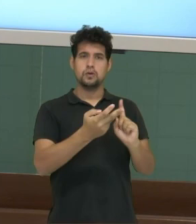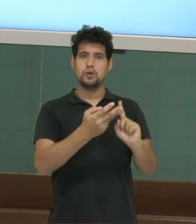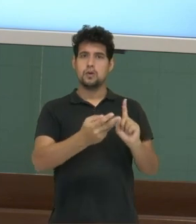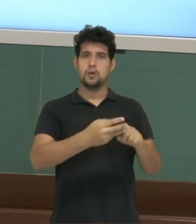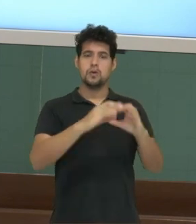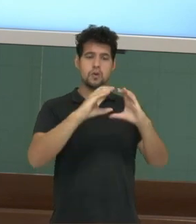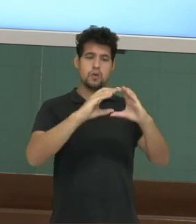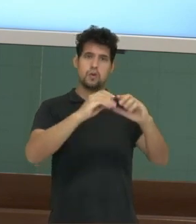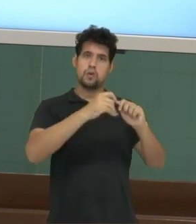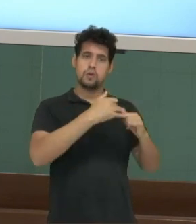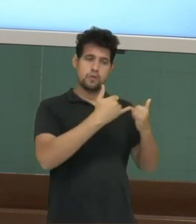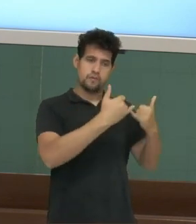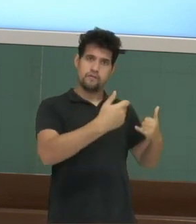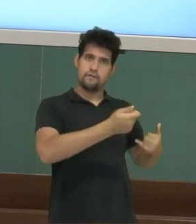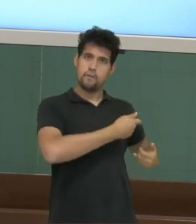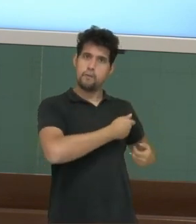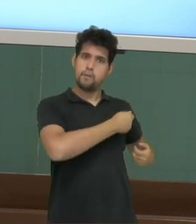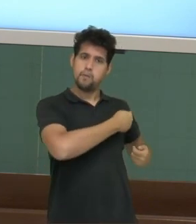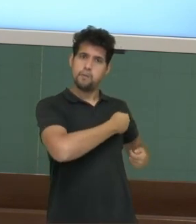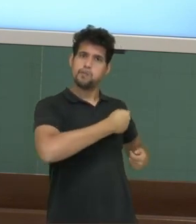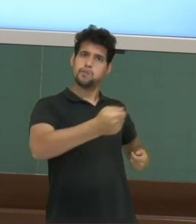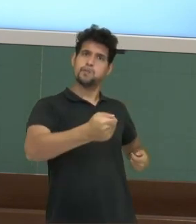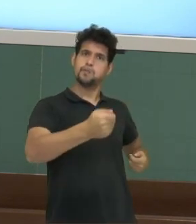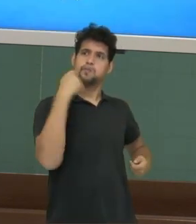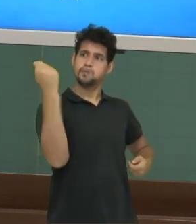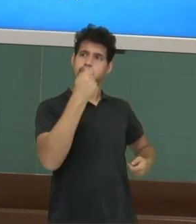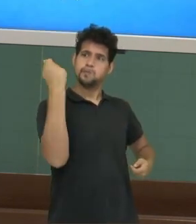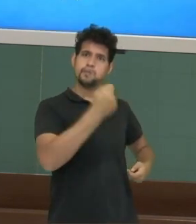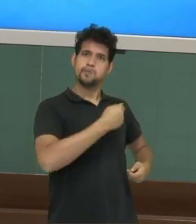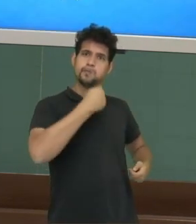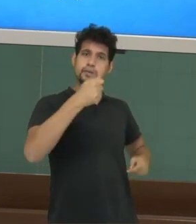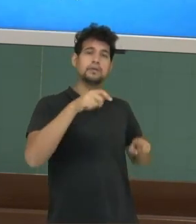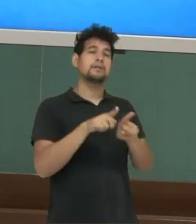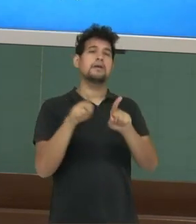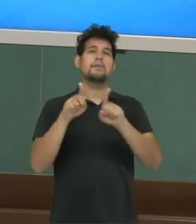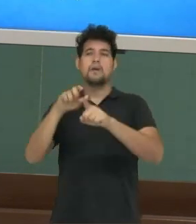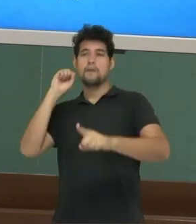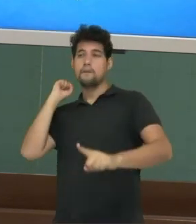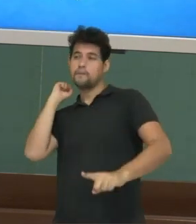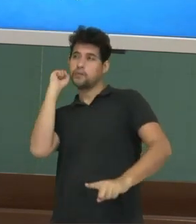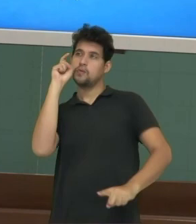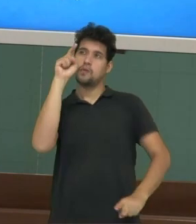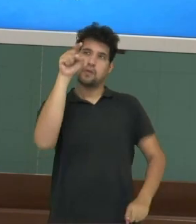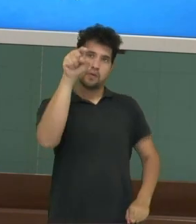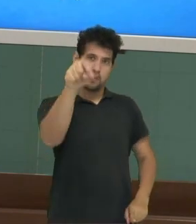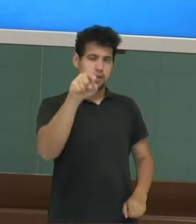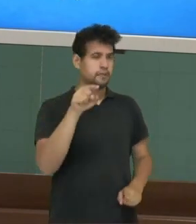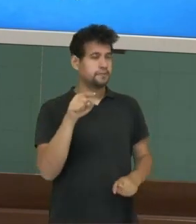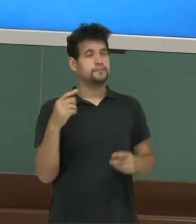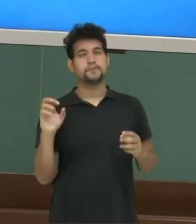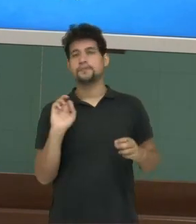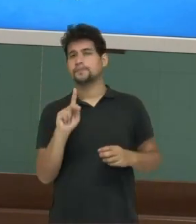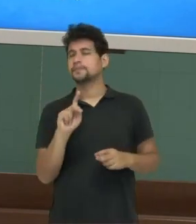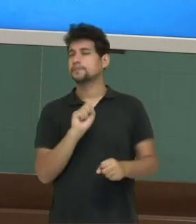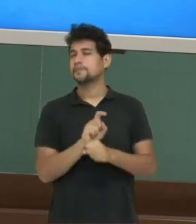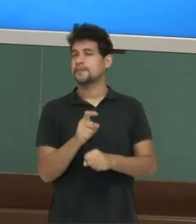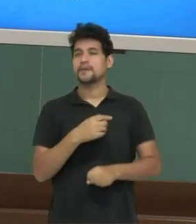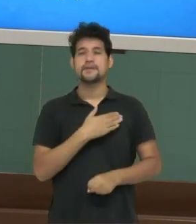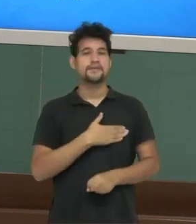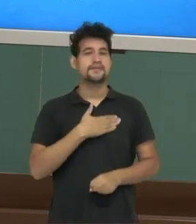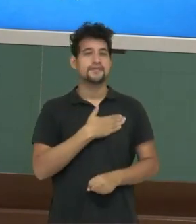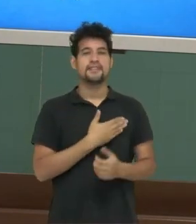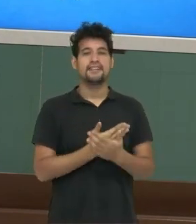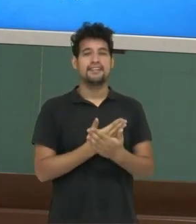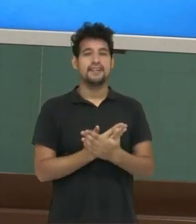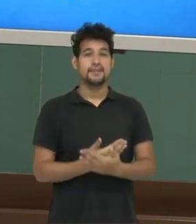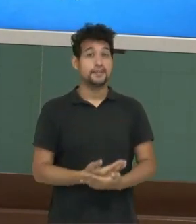o lançamento do dardo também, ok? Muito bem, pessoal, espero que vocês tenham gostado da nossa